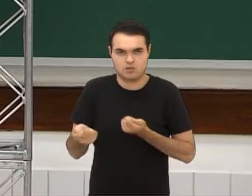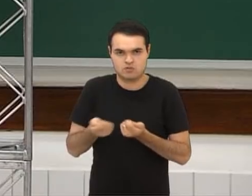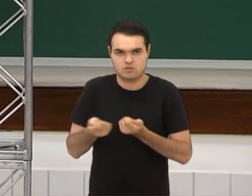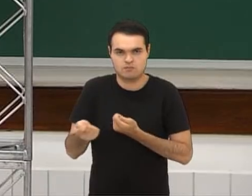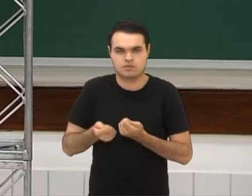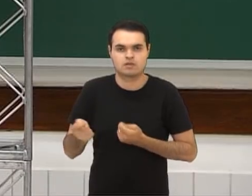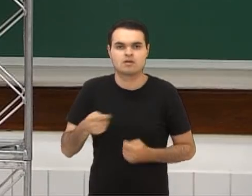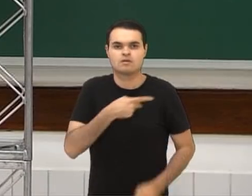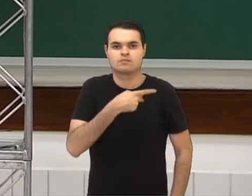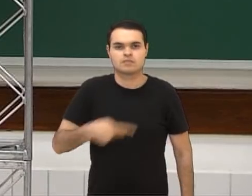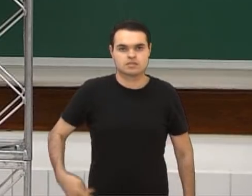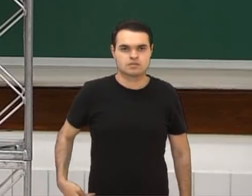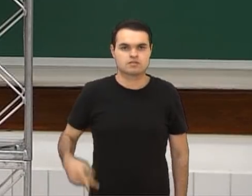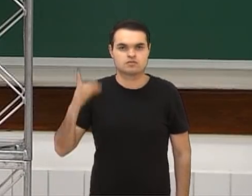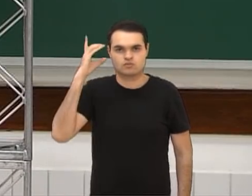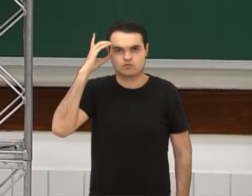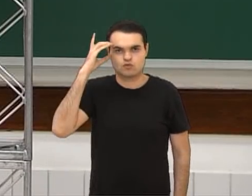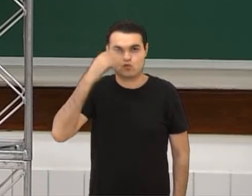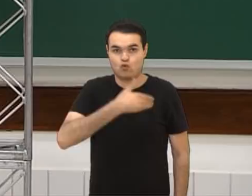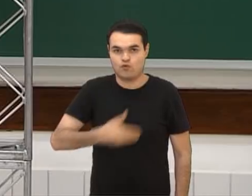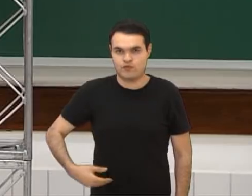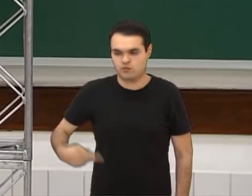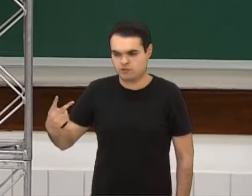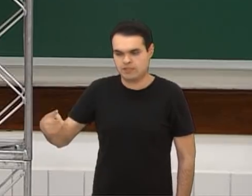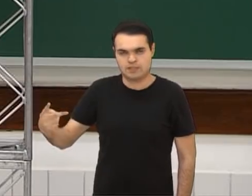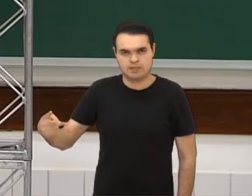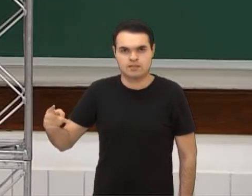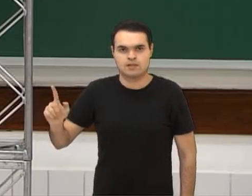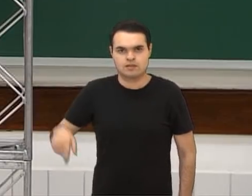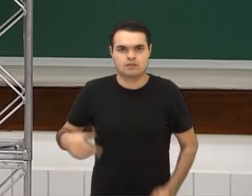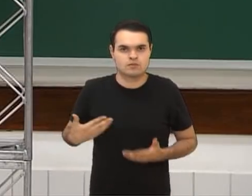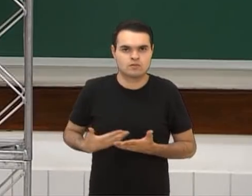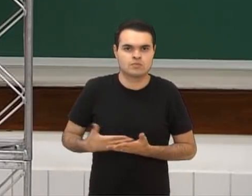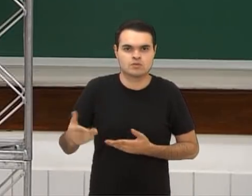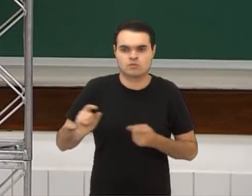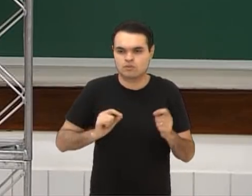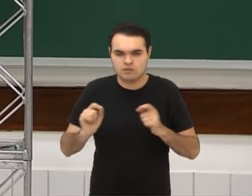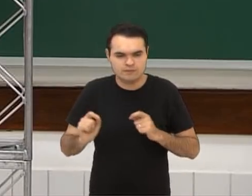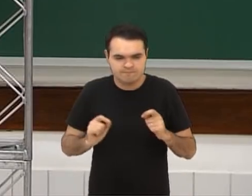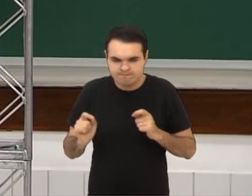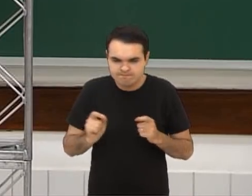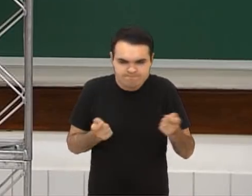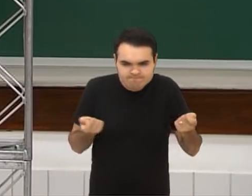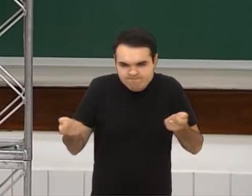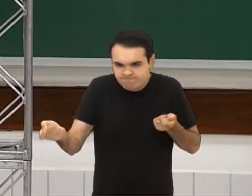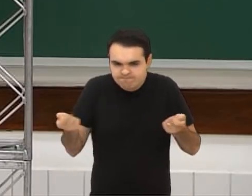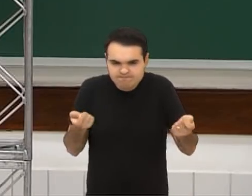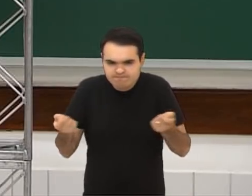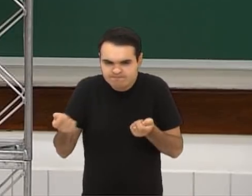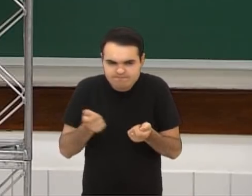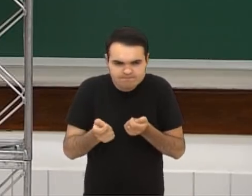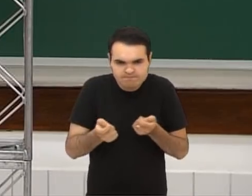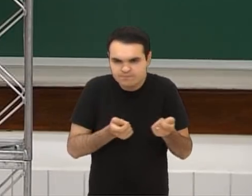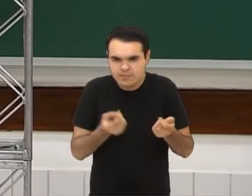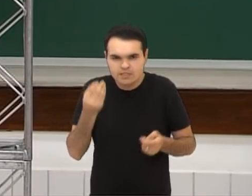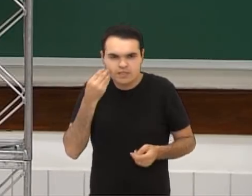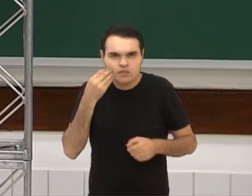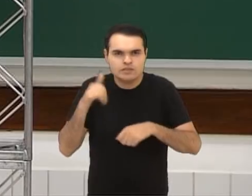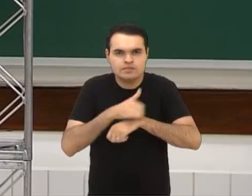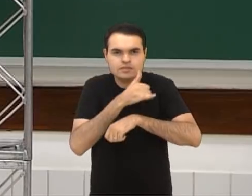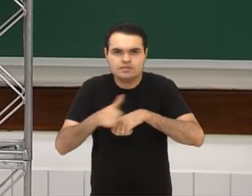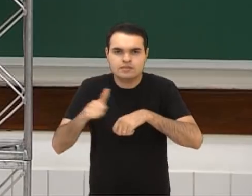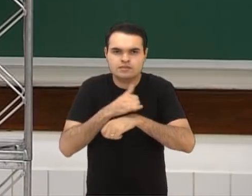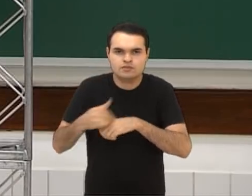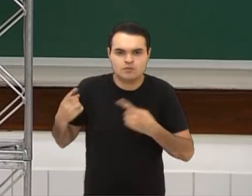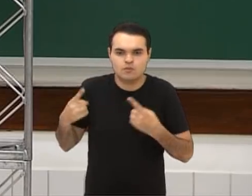a presidente Dilma, então o governo da Dilma Rousseff, começou a tomar medidas para enfrentar os efeitos dessa crise a